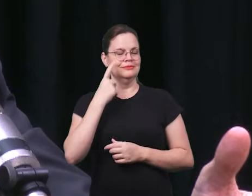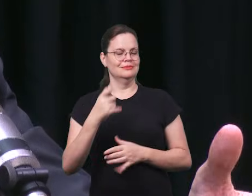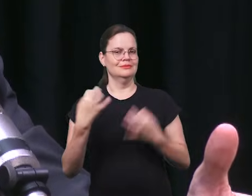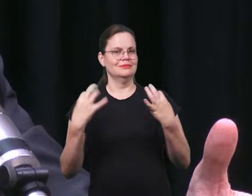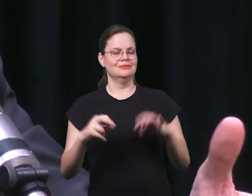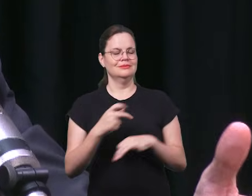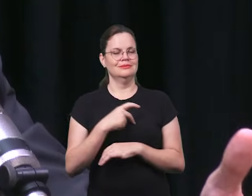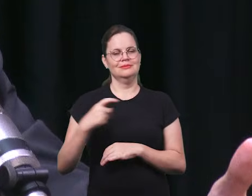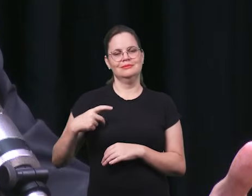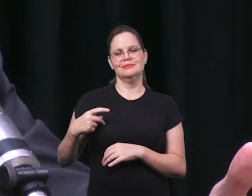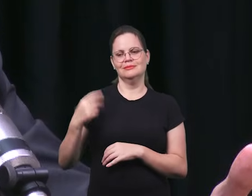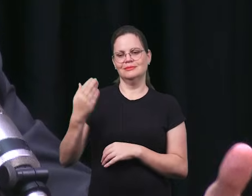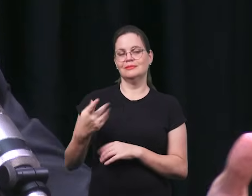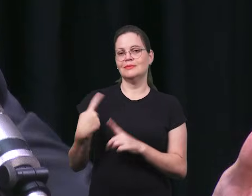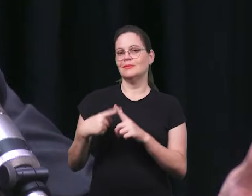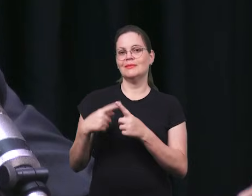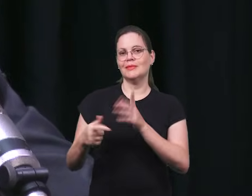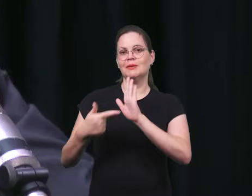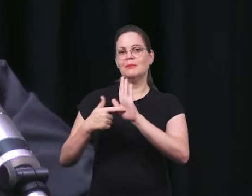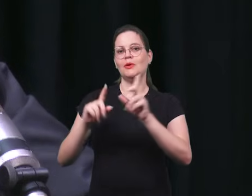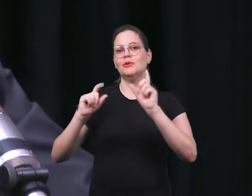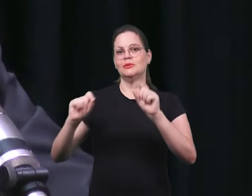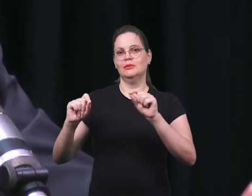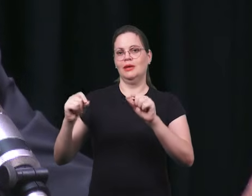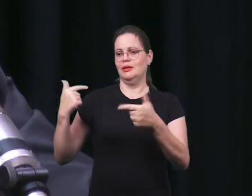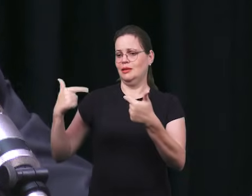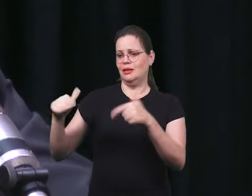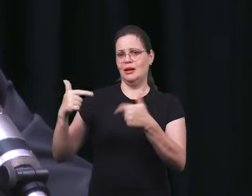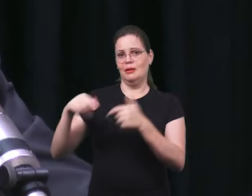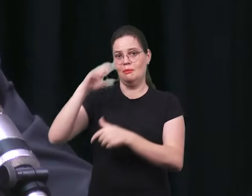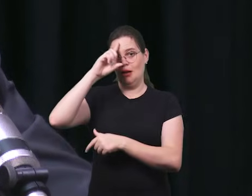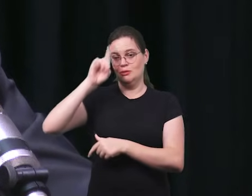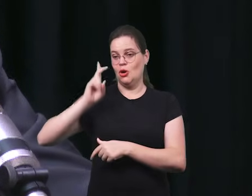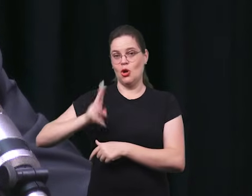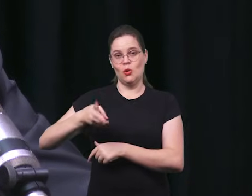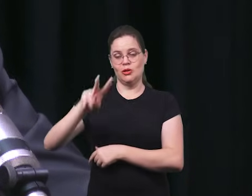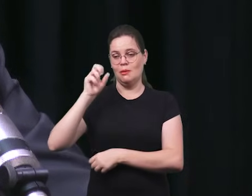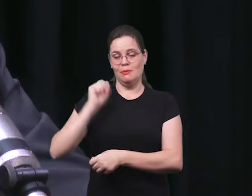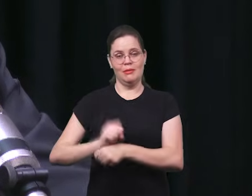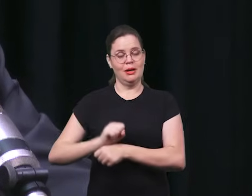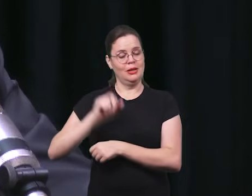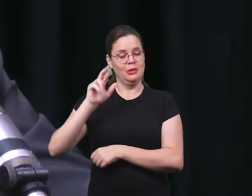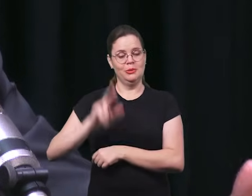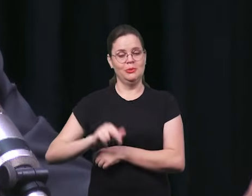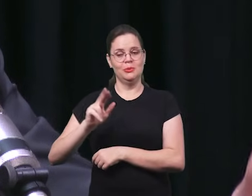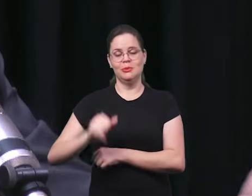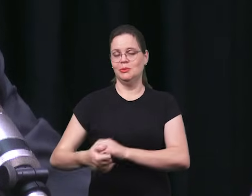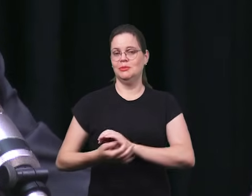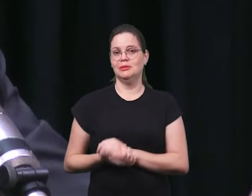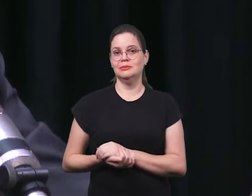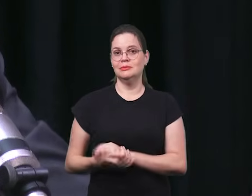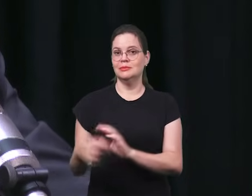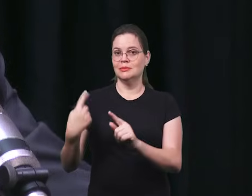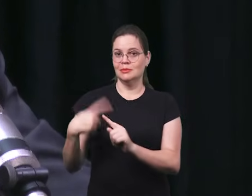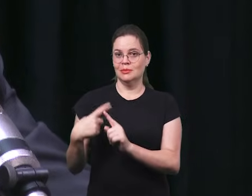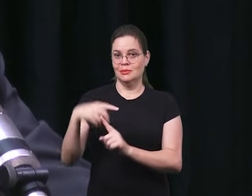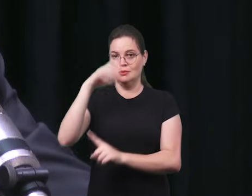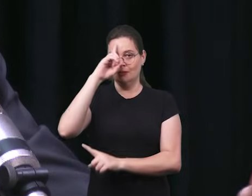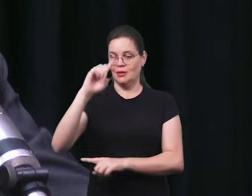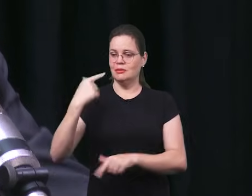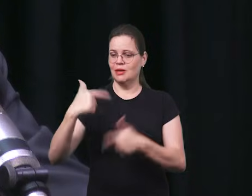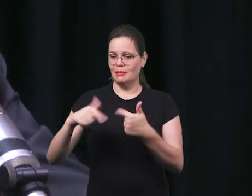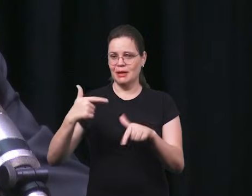porque fala exatamente dessa obra inacabável do Senhor. Isso. Né, que ele permanece